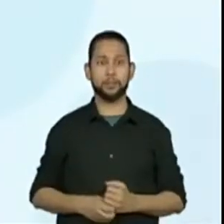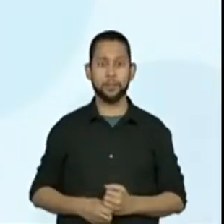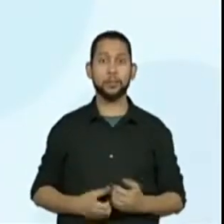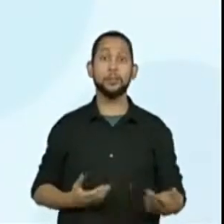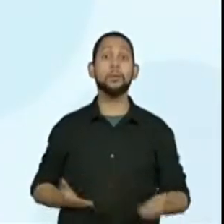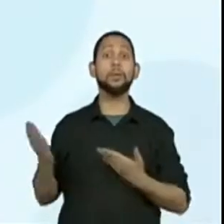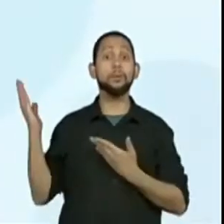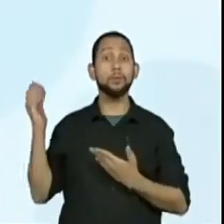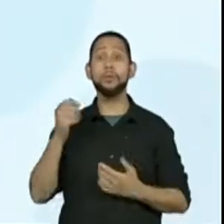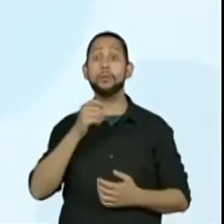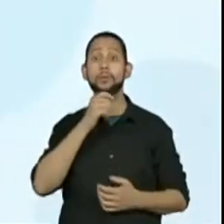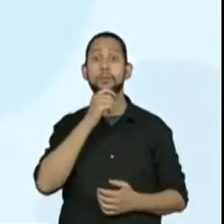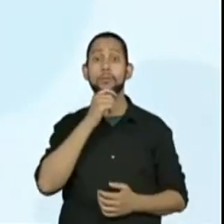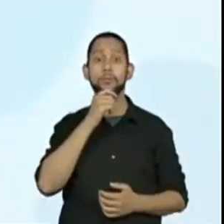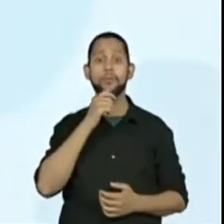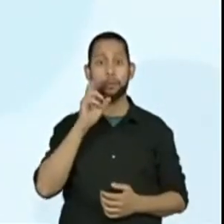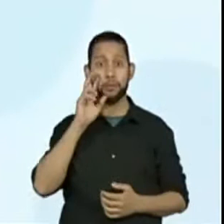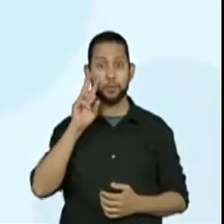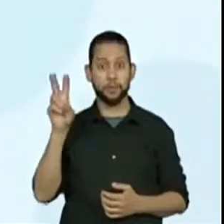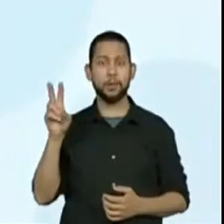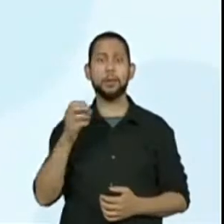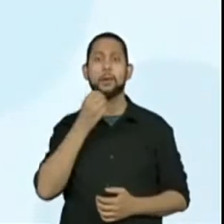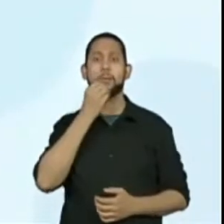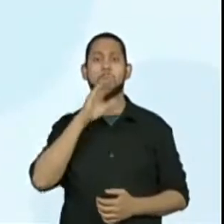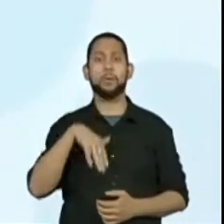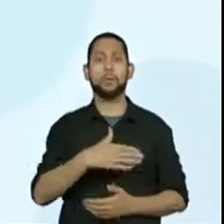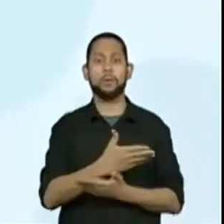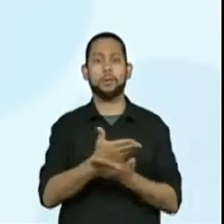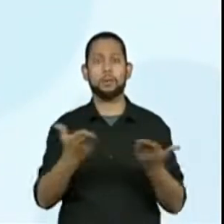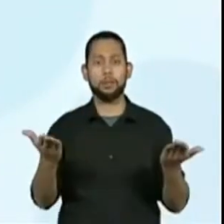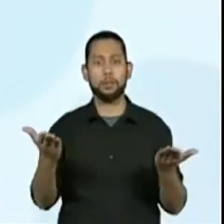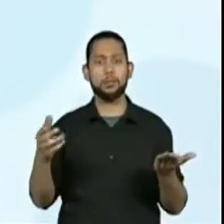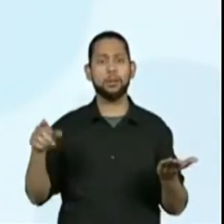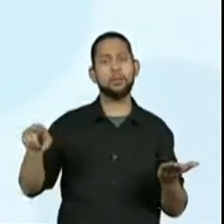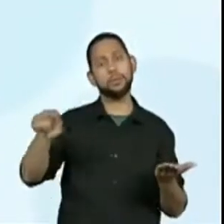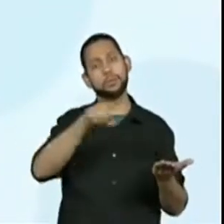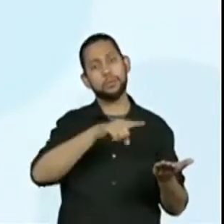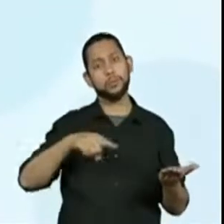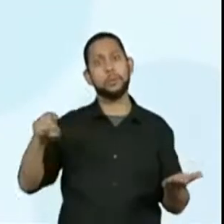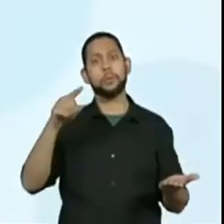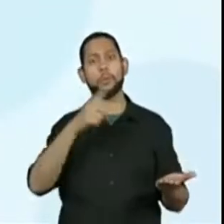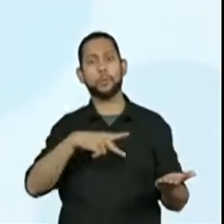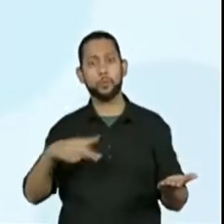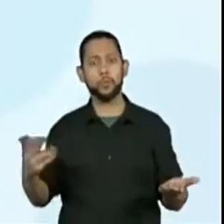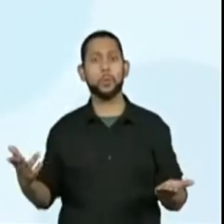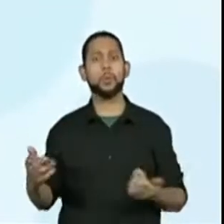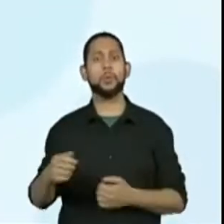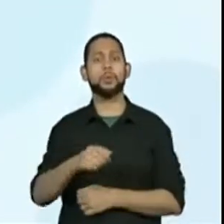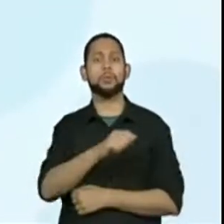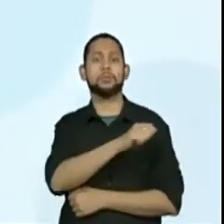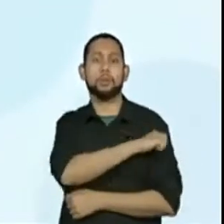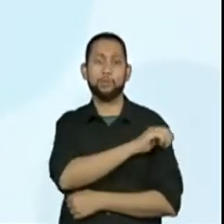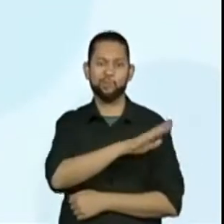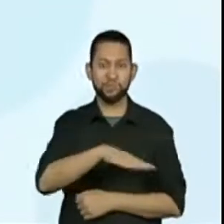Enquanto isso, vou dando boa tarde aqui para os professores e alunos que estão